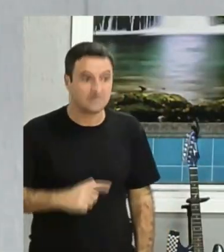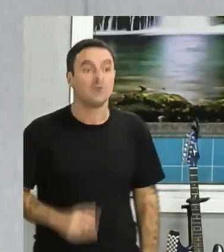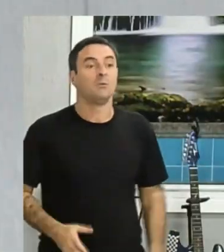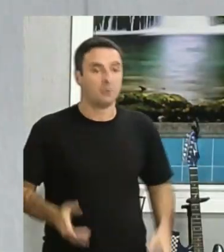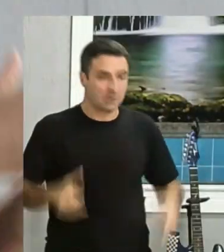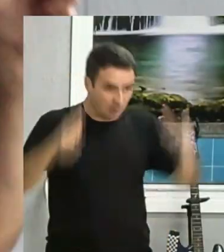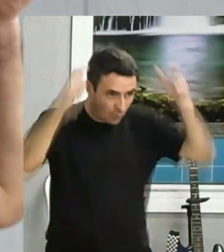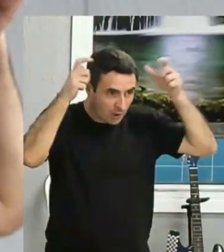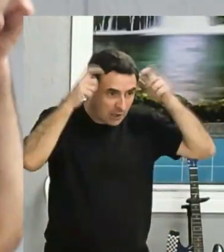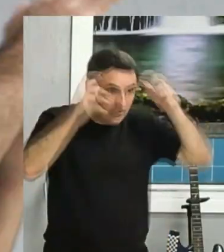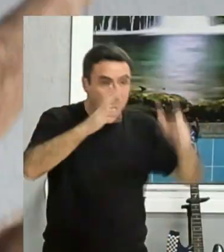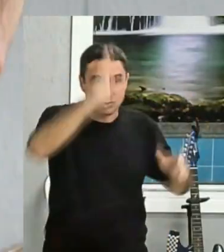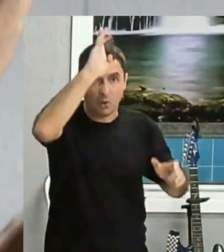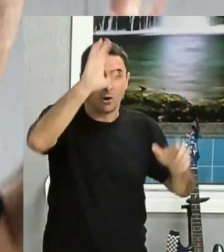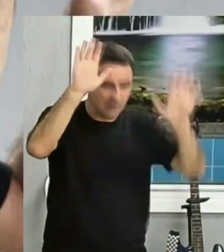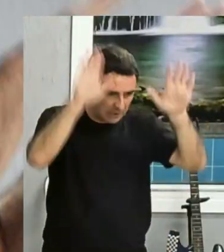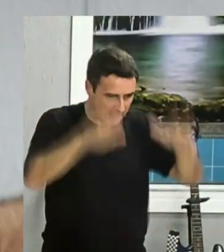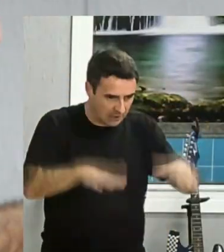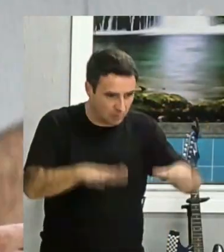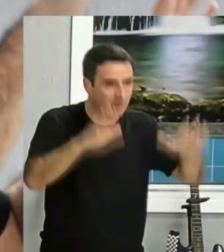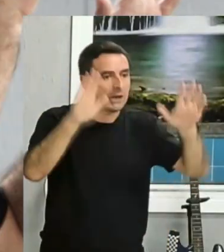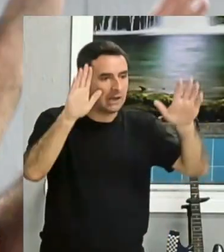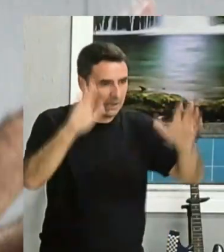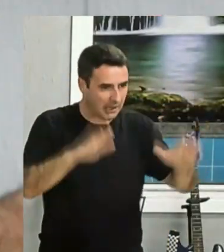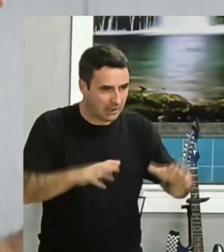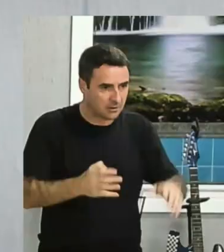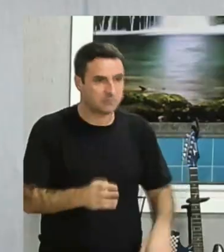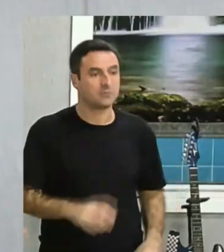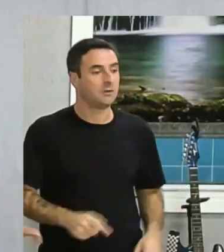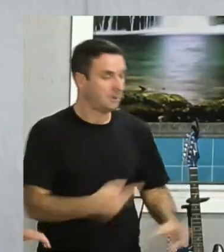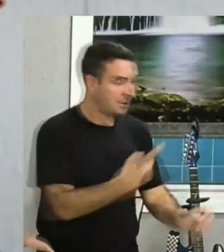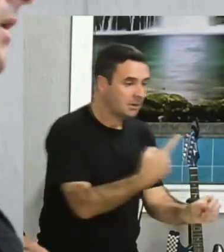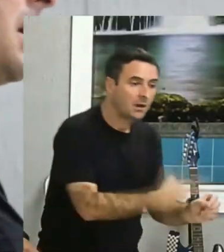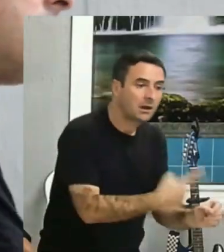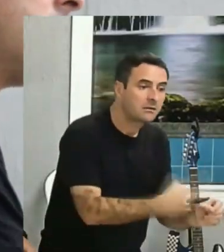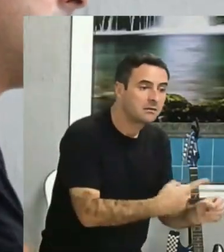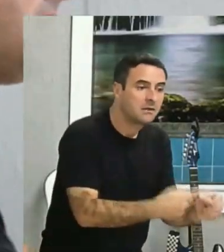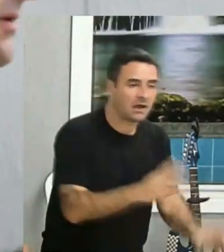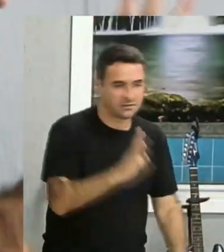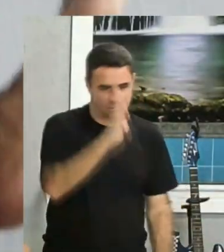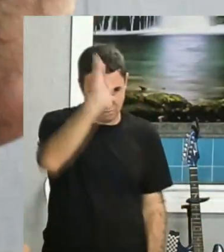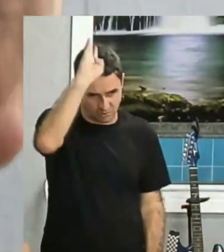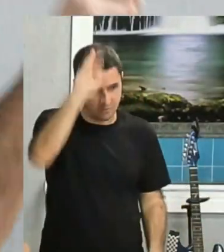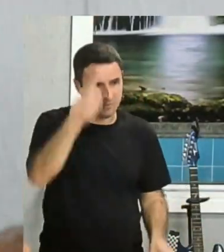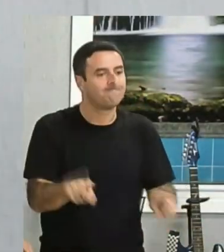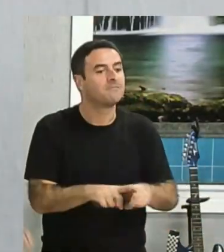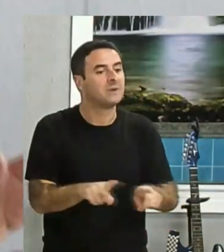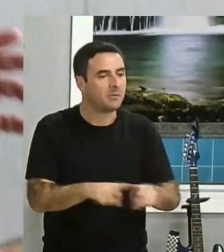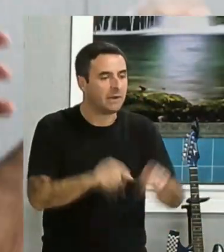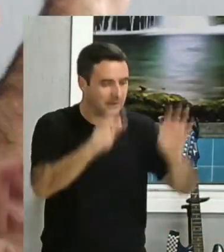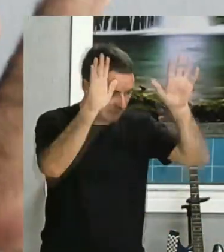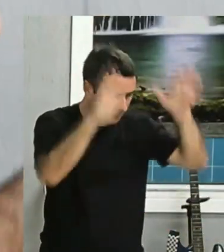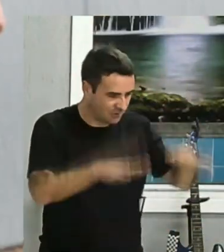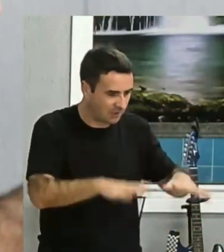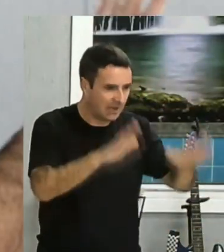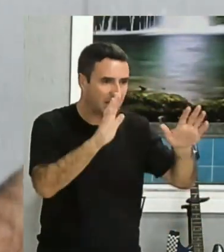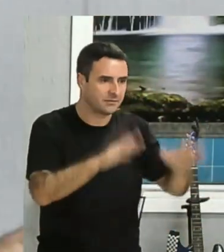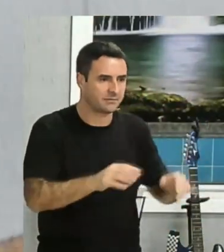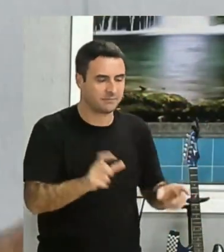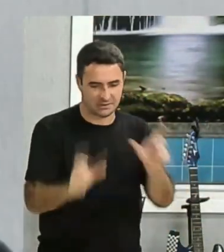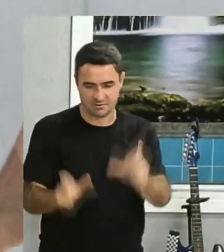adorado, como Roma também, a cidade de Roma também era adorada. Essa